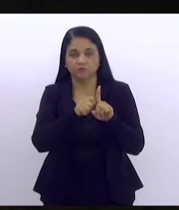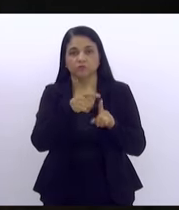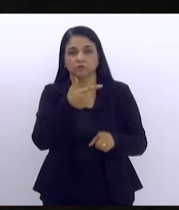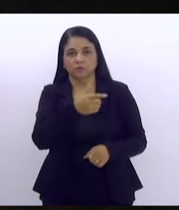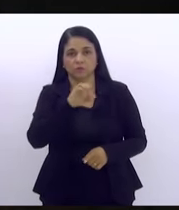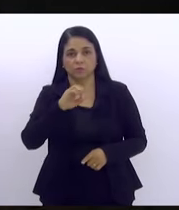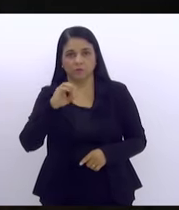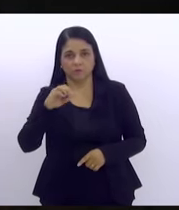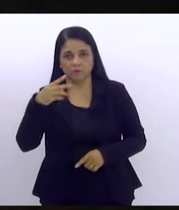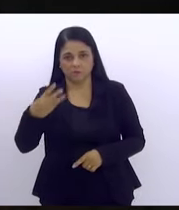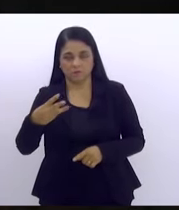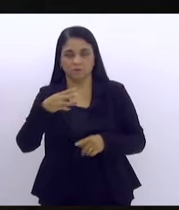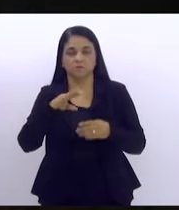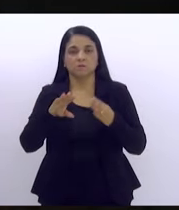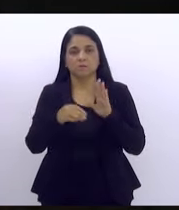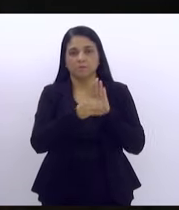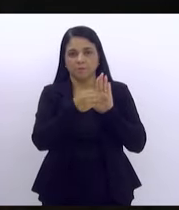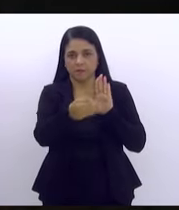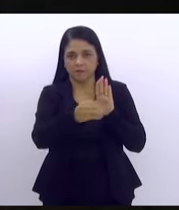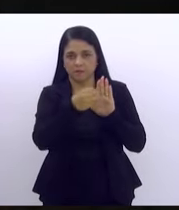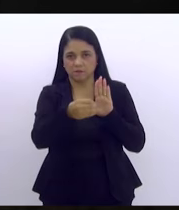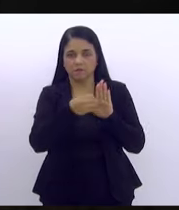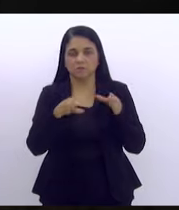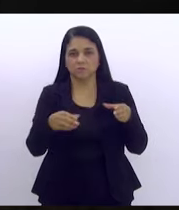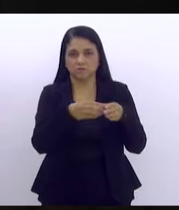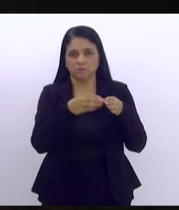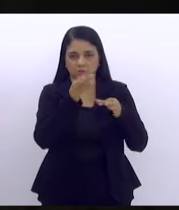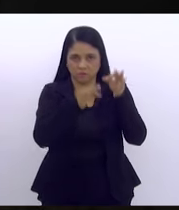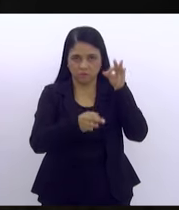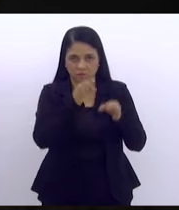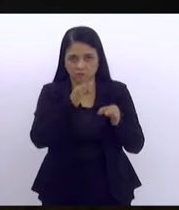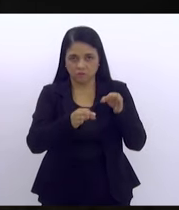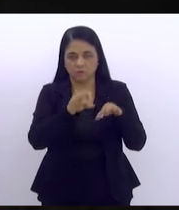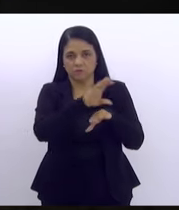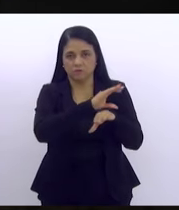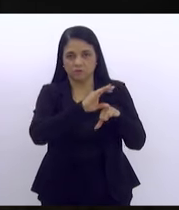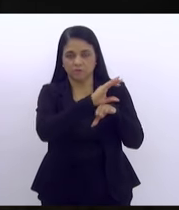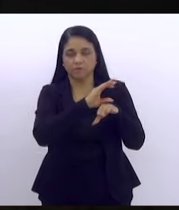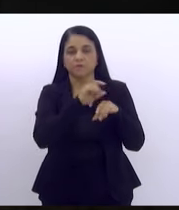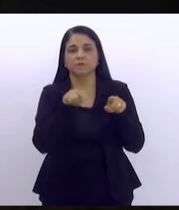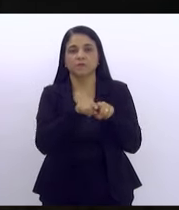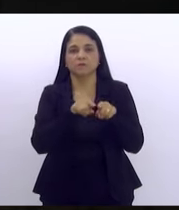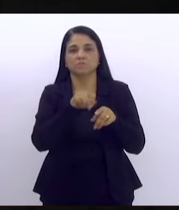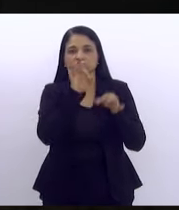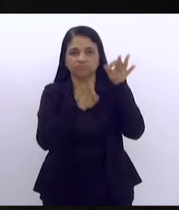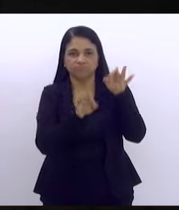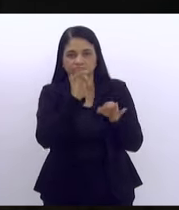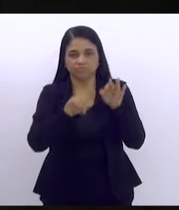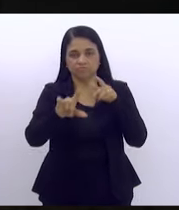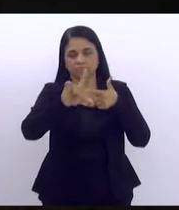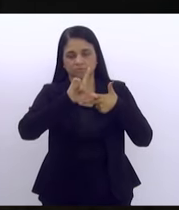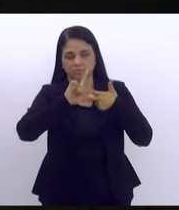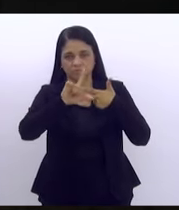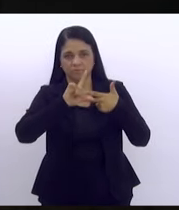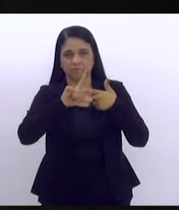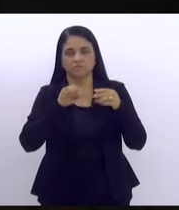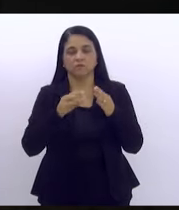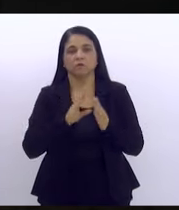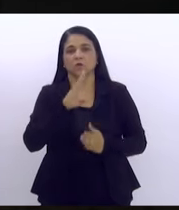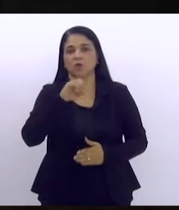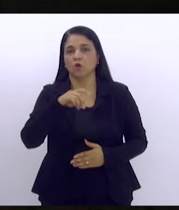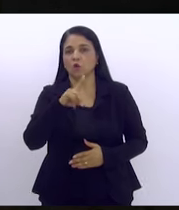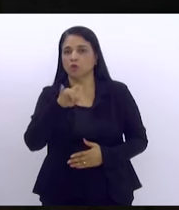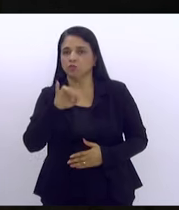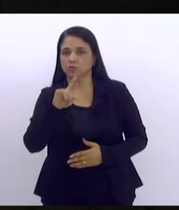pendendo de pareceres das comissões de Constituição e Justiça, de Legislação Constitucional Complementar e Códigos,